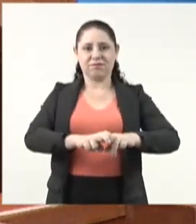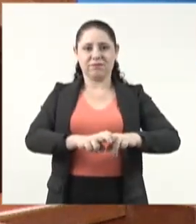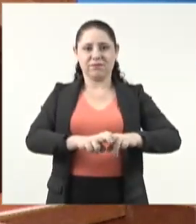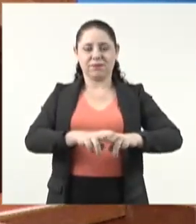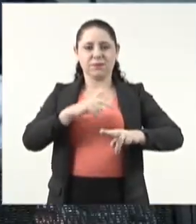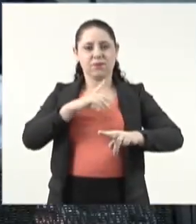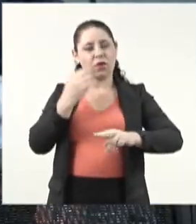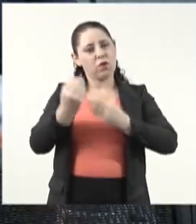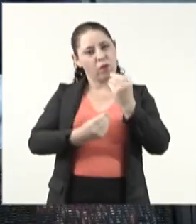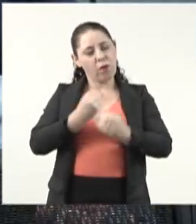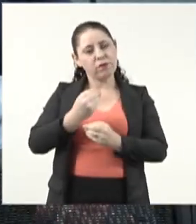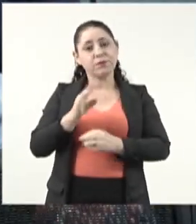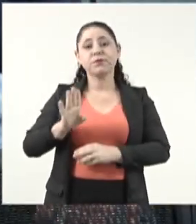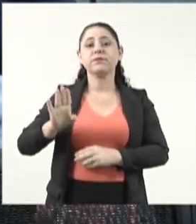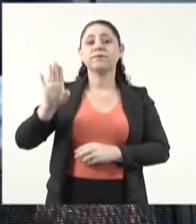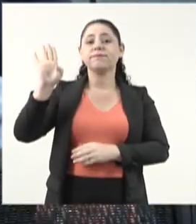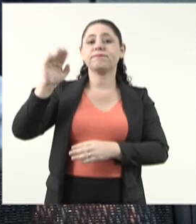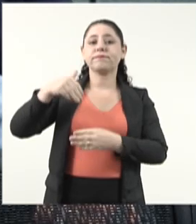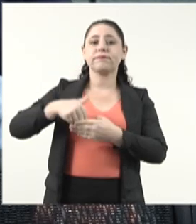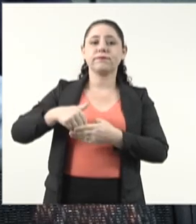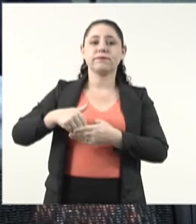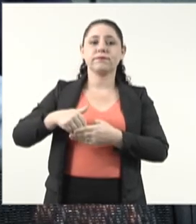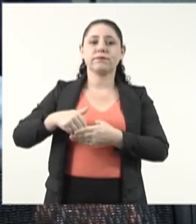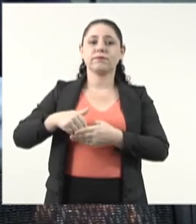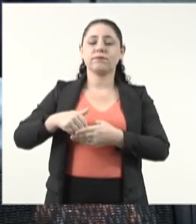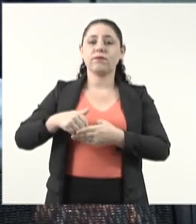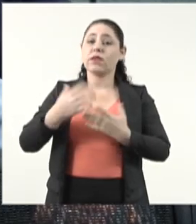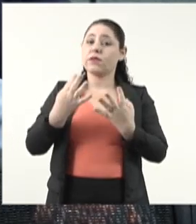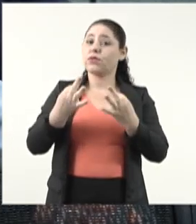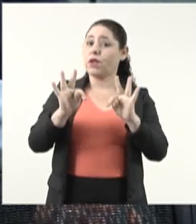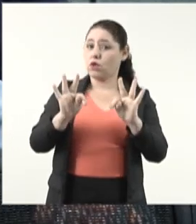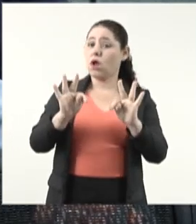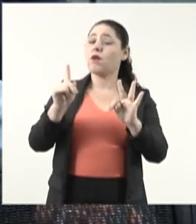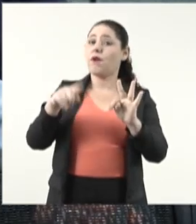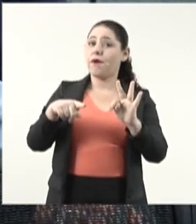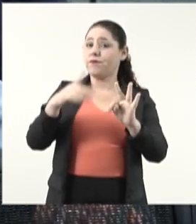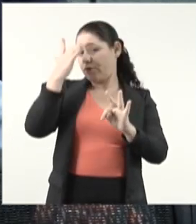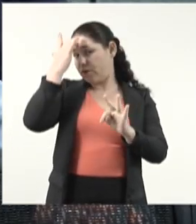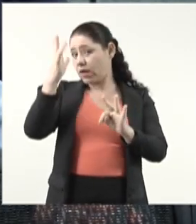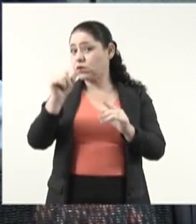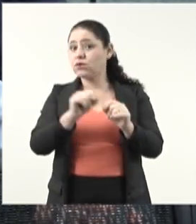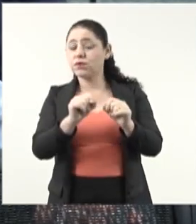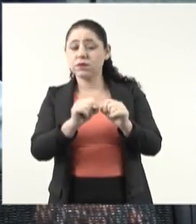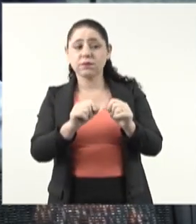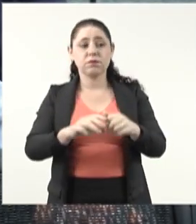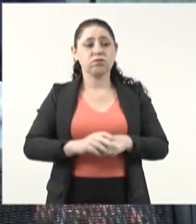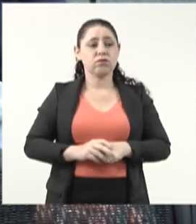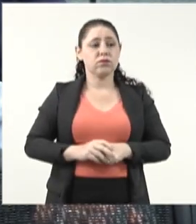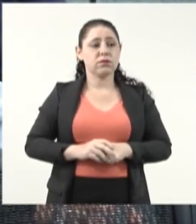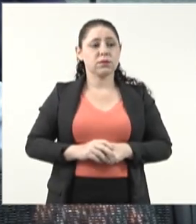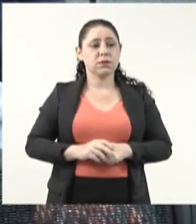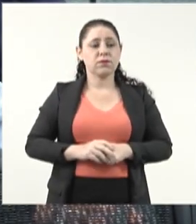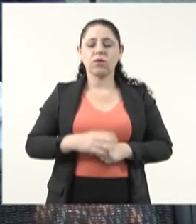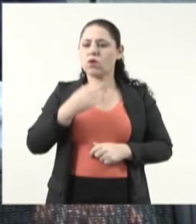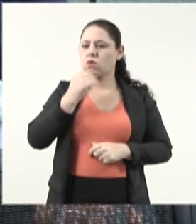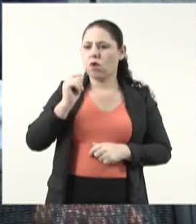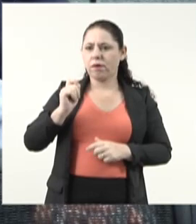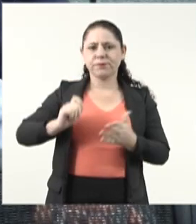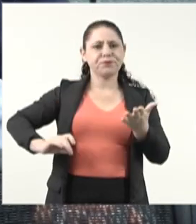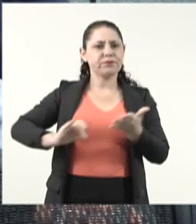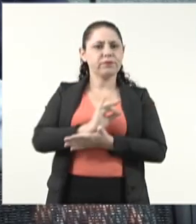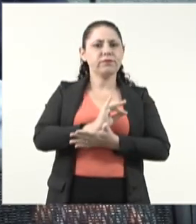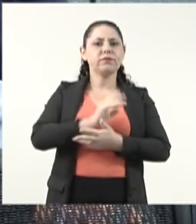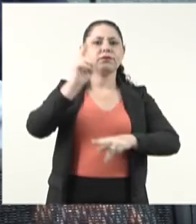a nossa eleição é uma eleição, né, totalmente tecnológica, né, muito fácil de fazer, homens se inscrevem